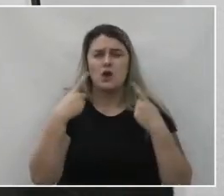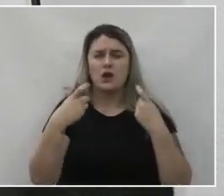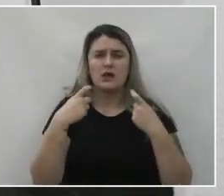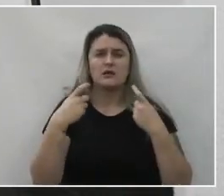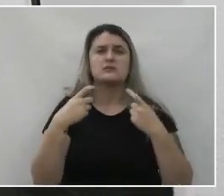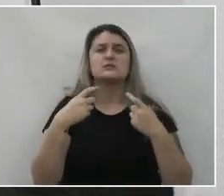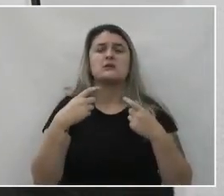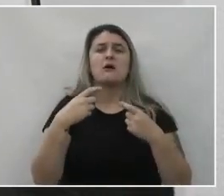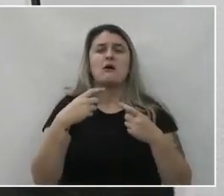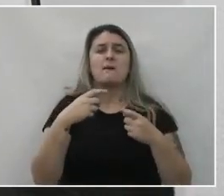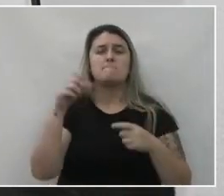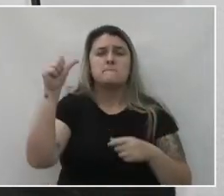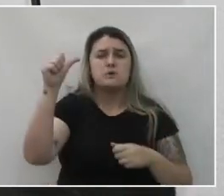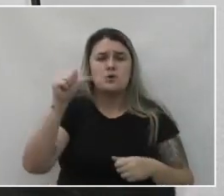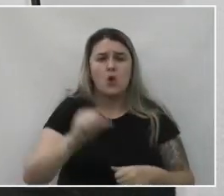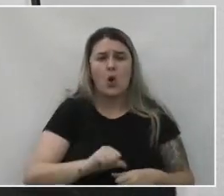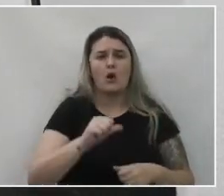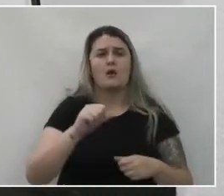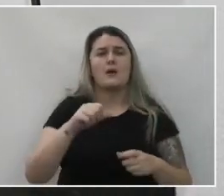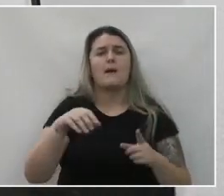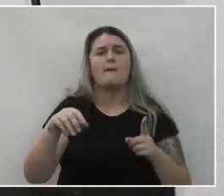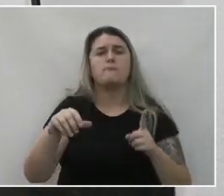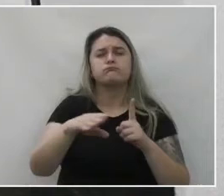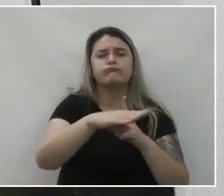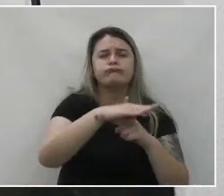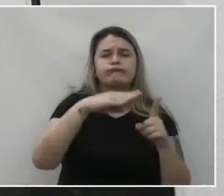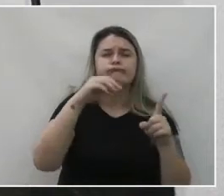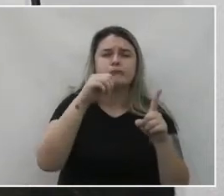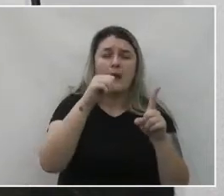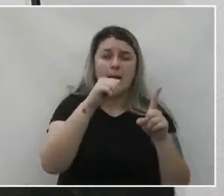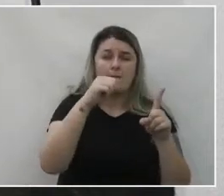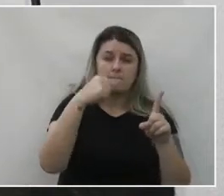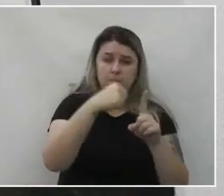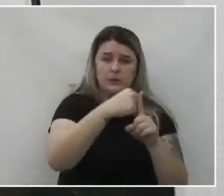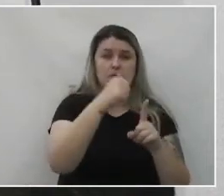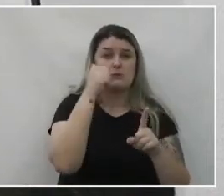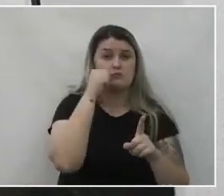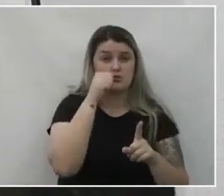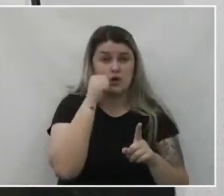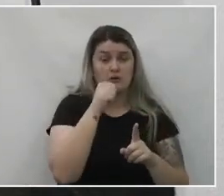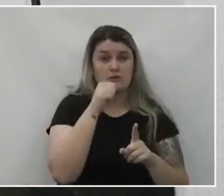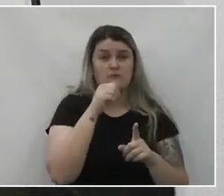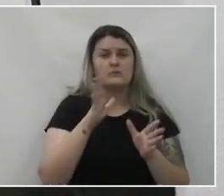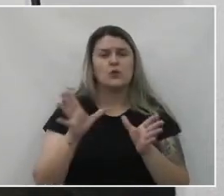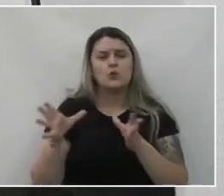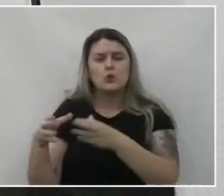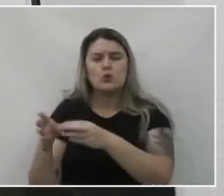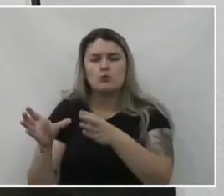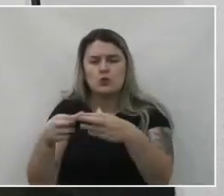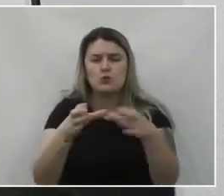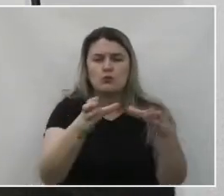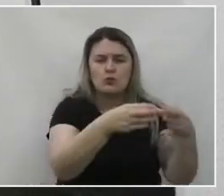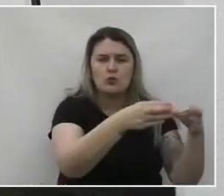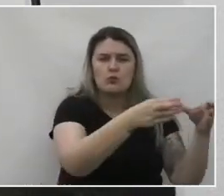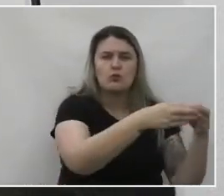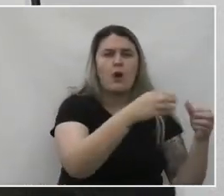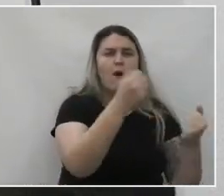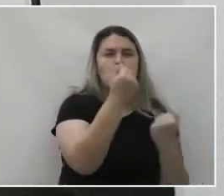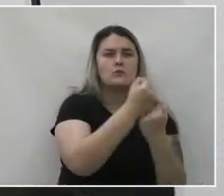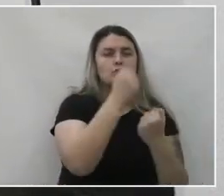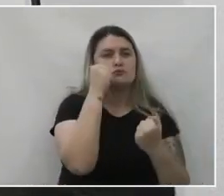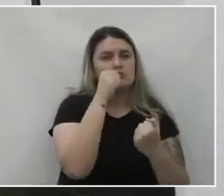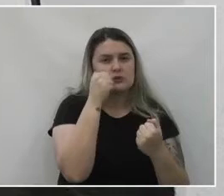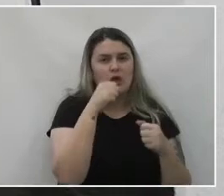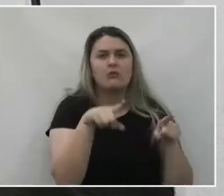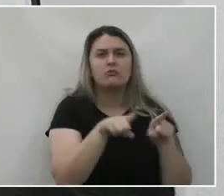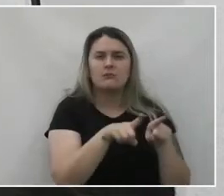o feminicídio, é o assassinato de mulheres. Nos últimos anos, coletivos feministas, entidades estudantis